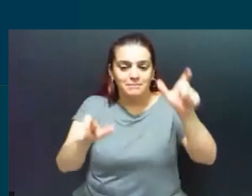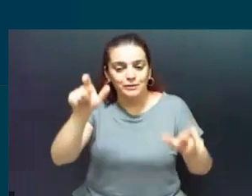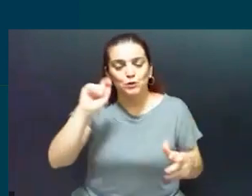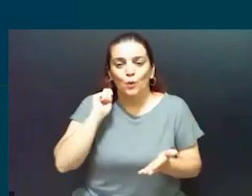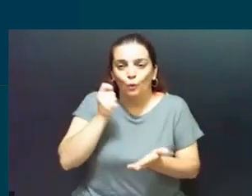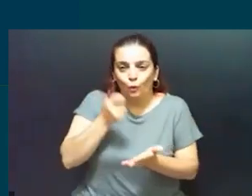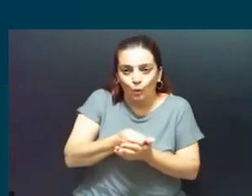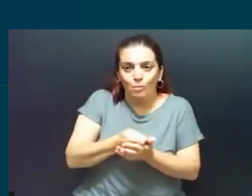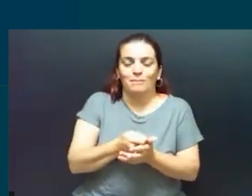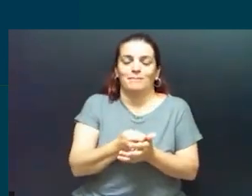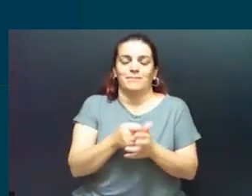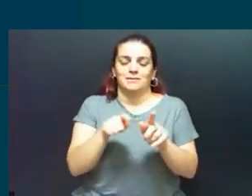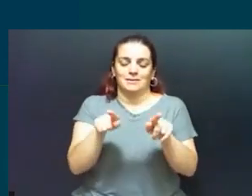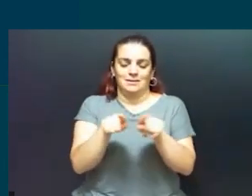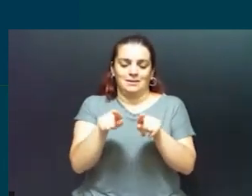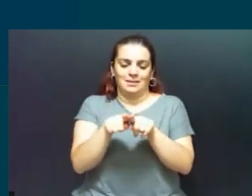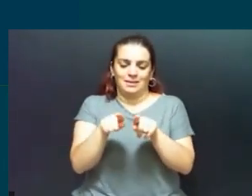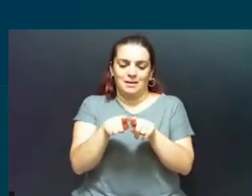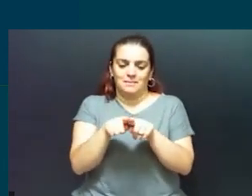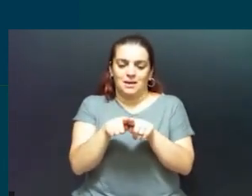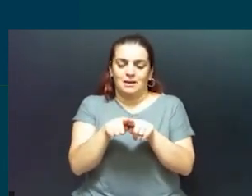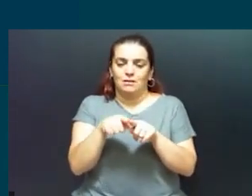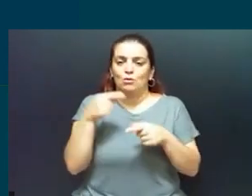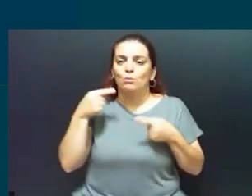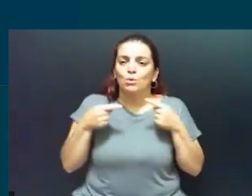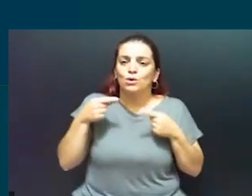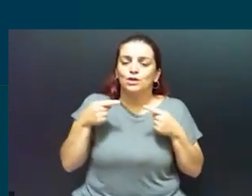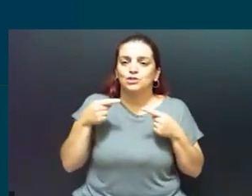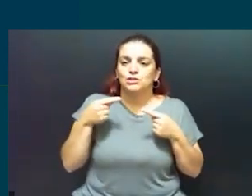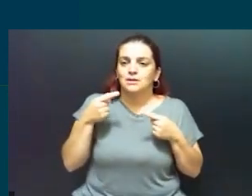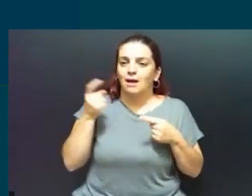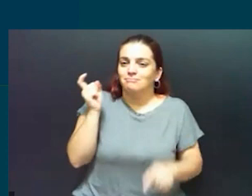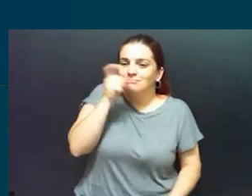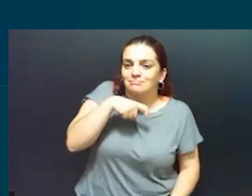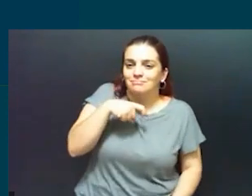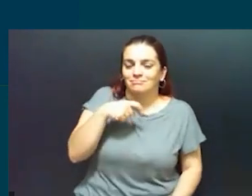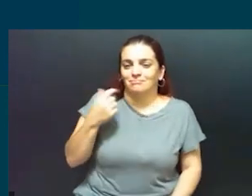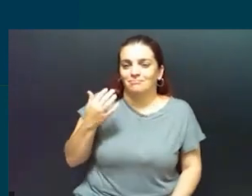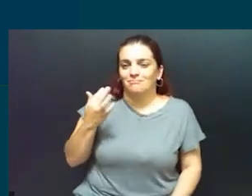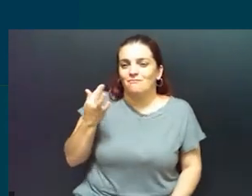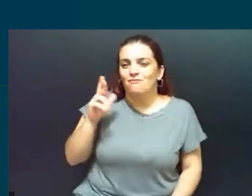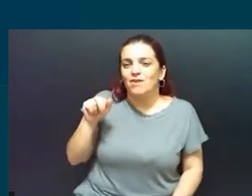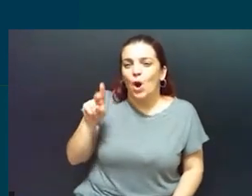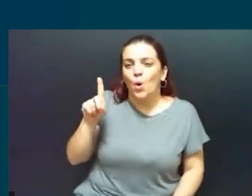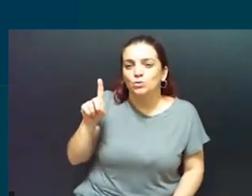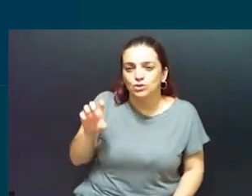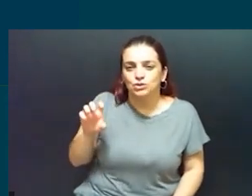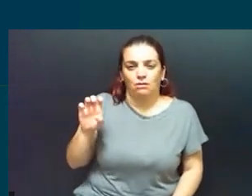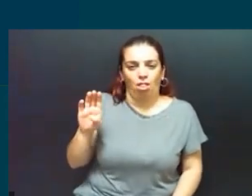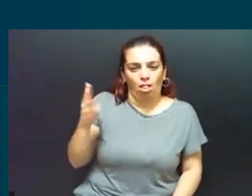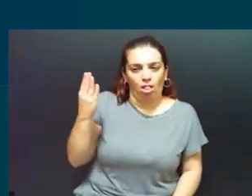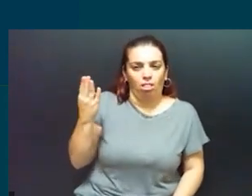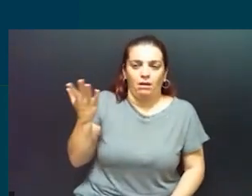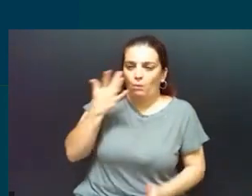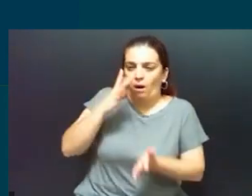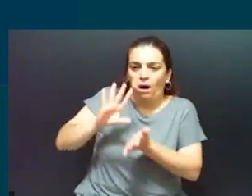todas as políticas antifraude, etc., elas estejam em pleno funcionamento e possibilidade. Afinal,